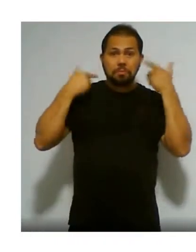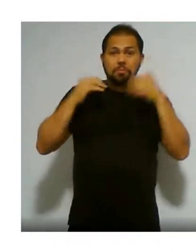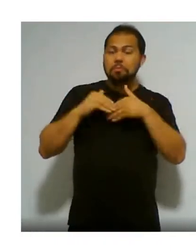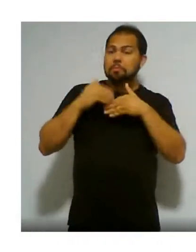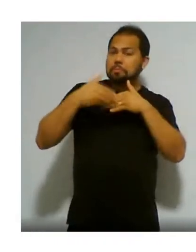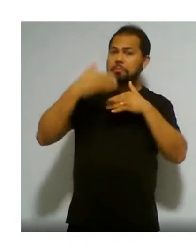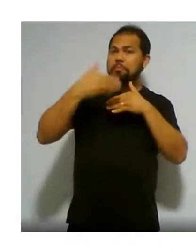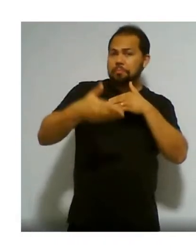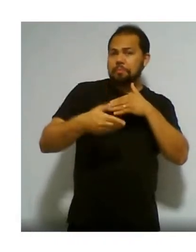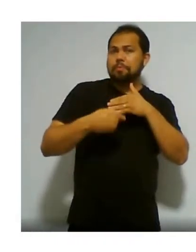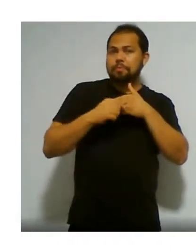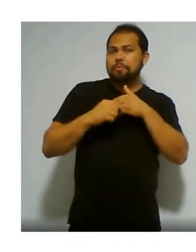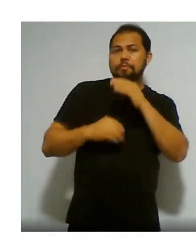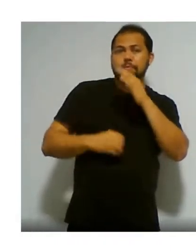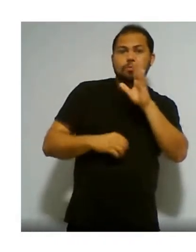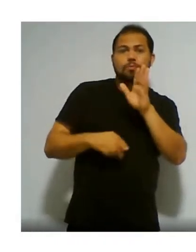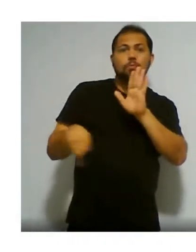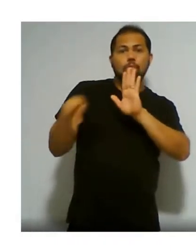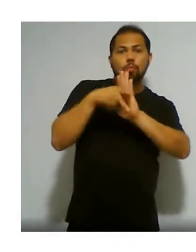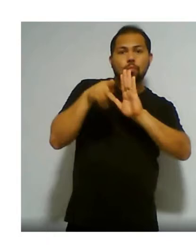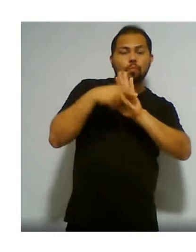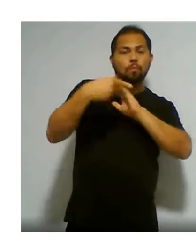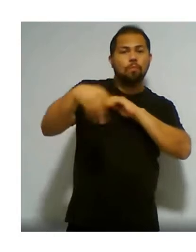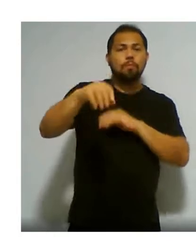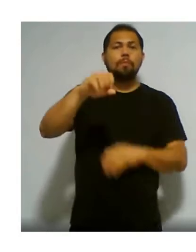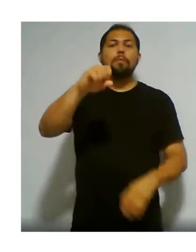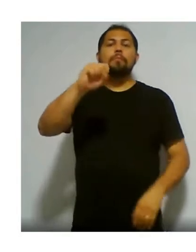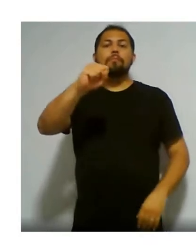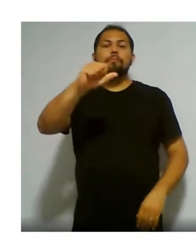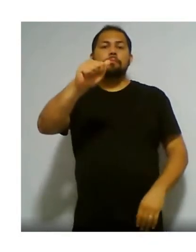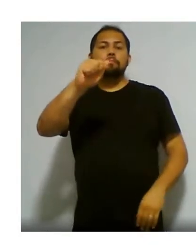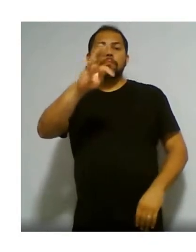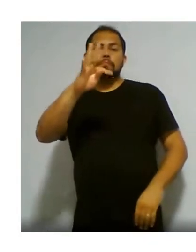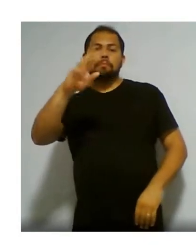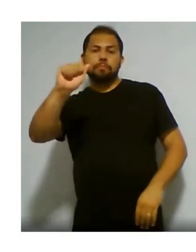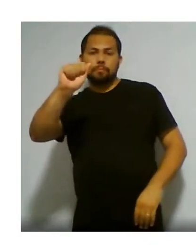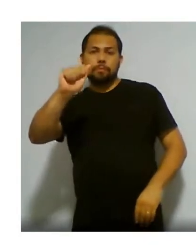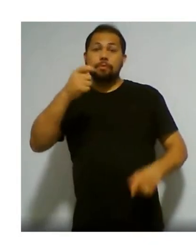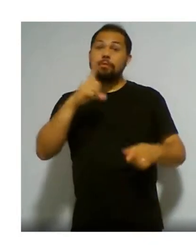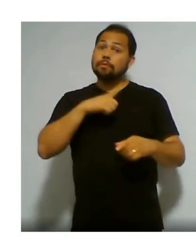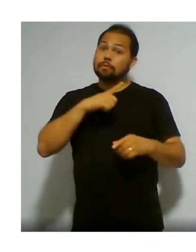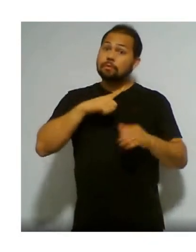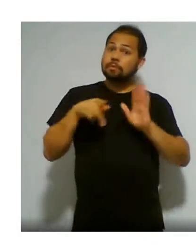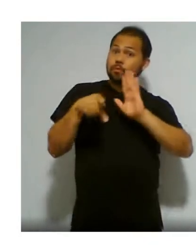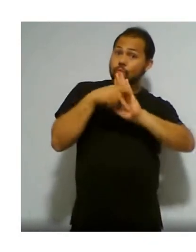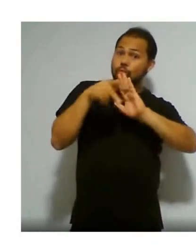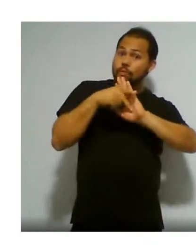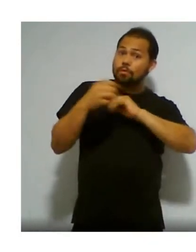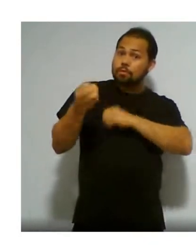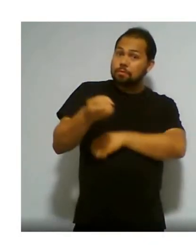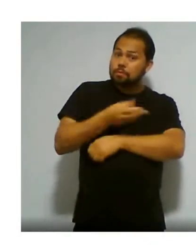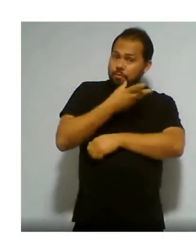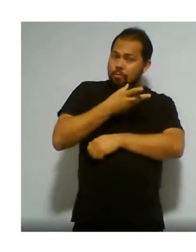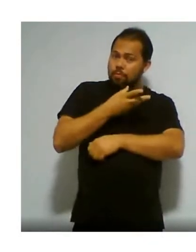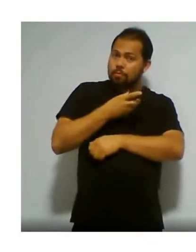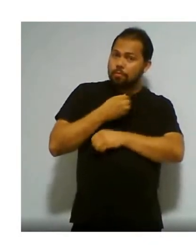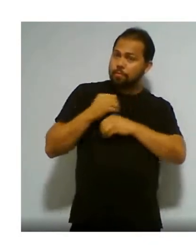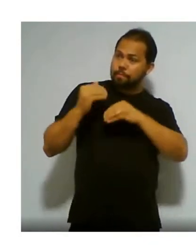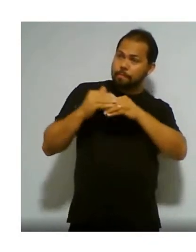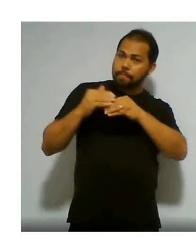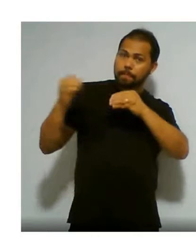Né? Então você tem um padrão novo, a conexão e a transmissão é de forma serial, você manda um